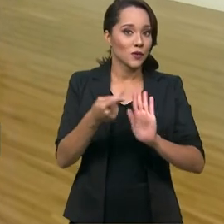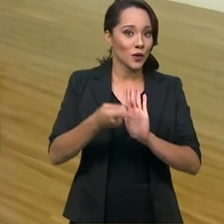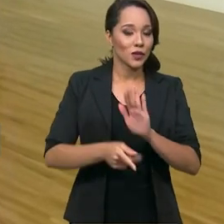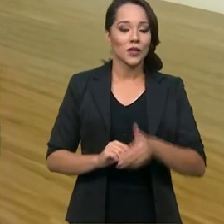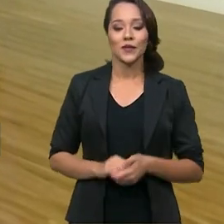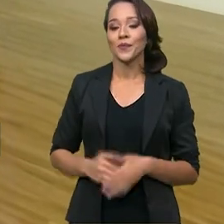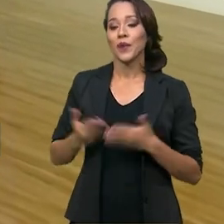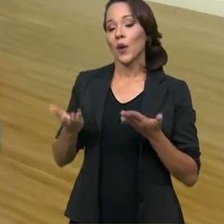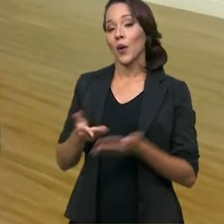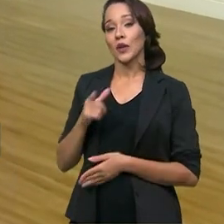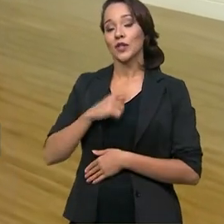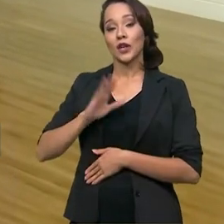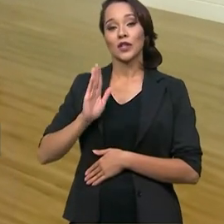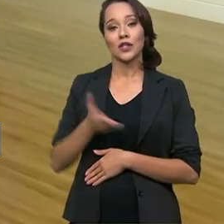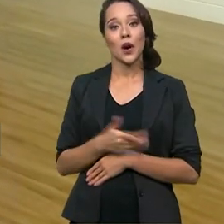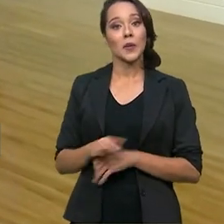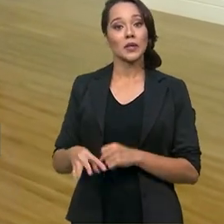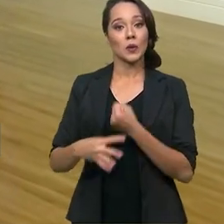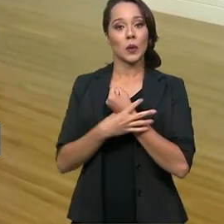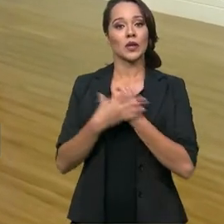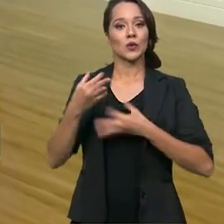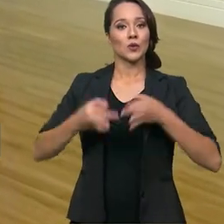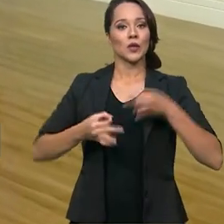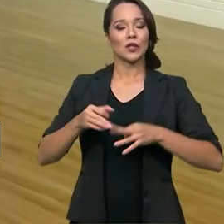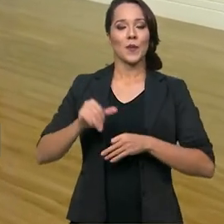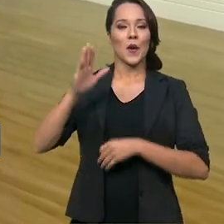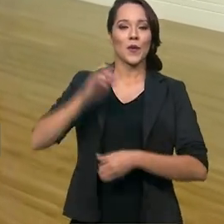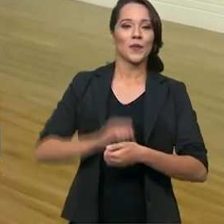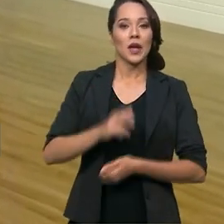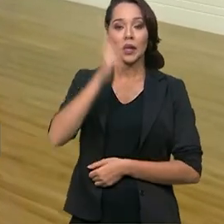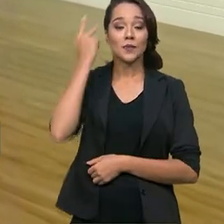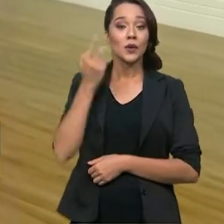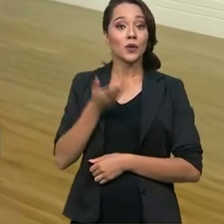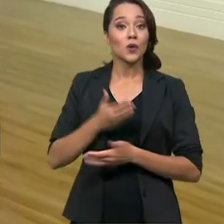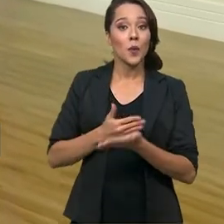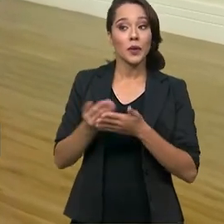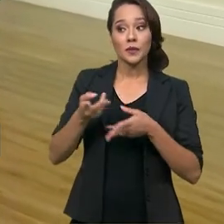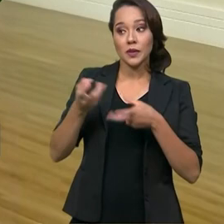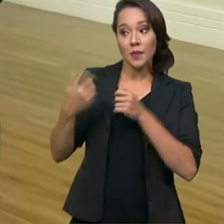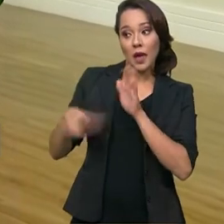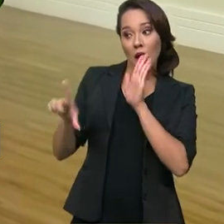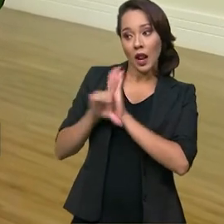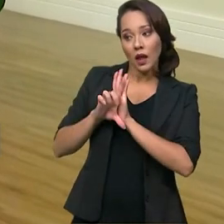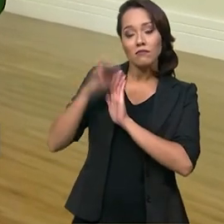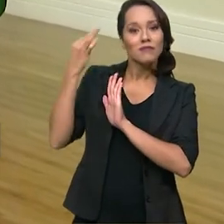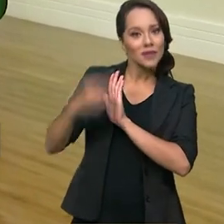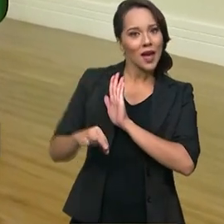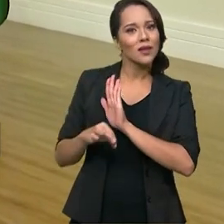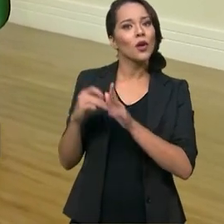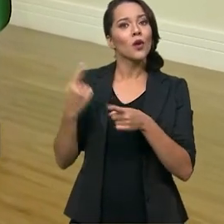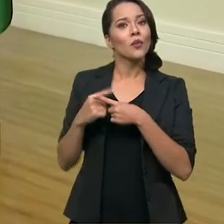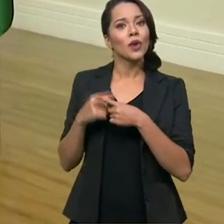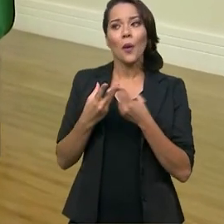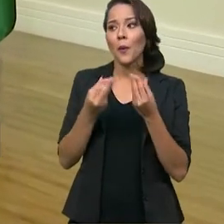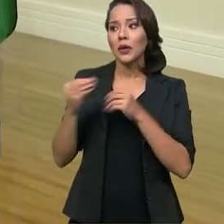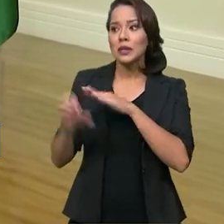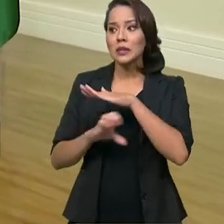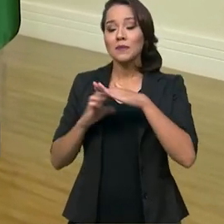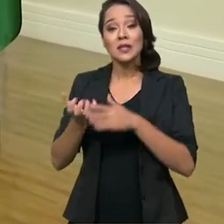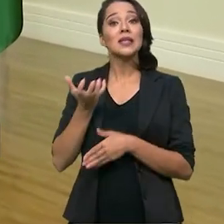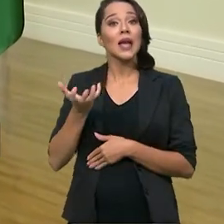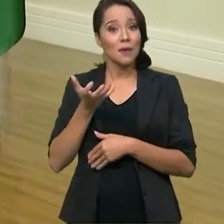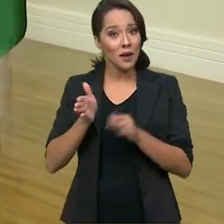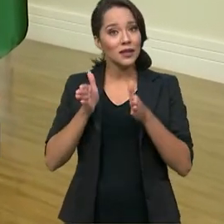nós temos já uma segurança jurídica muito maior e as pessoas começam a ver que a lei funciona, porque muitas empresas